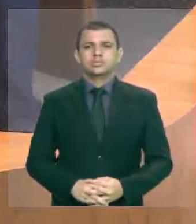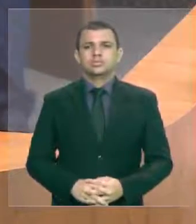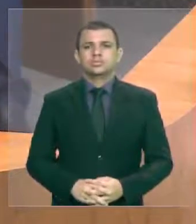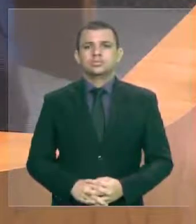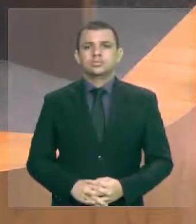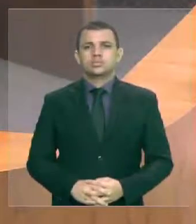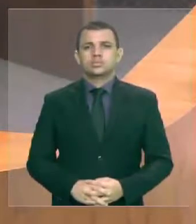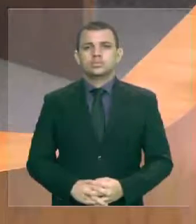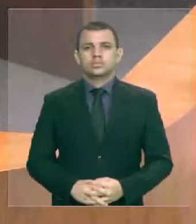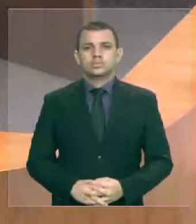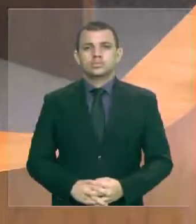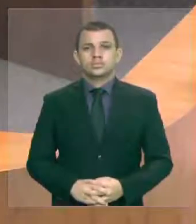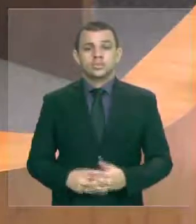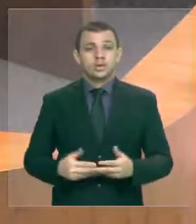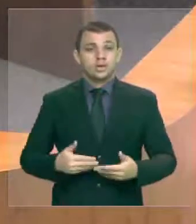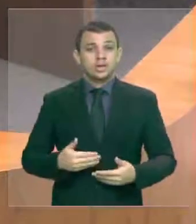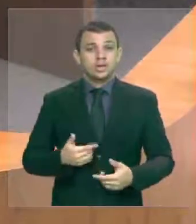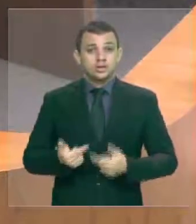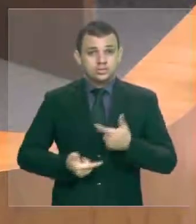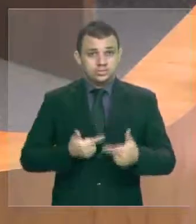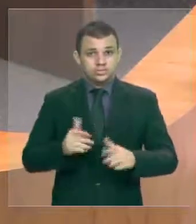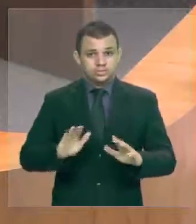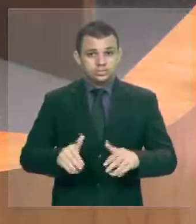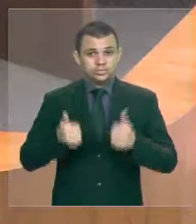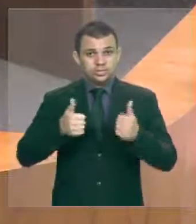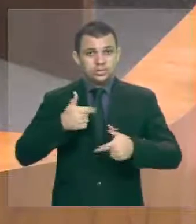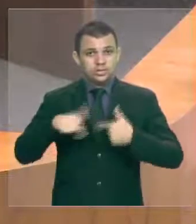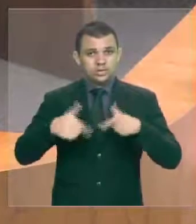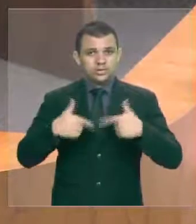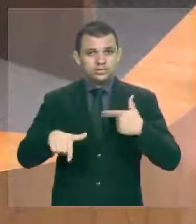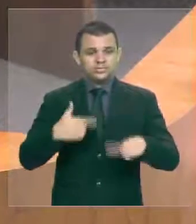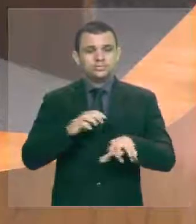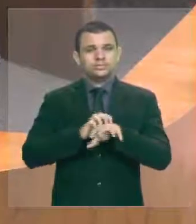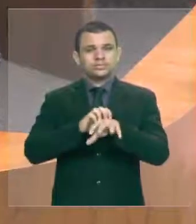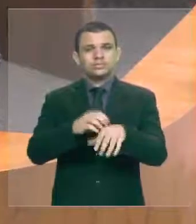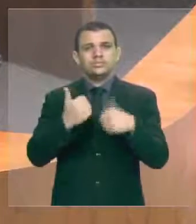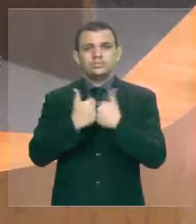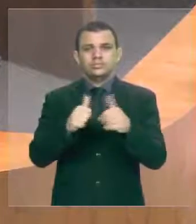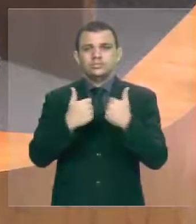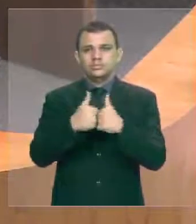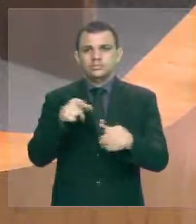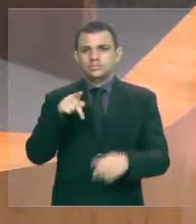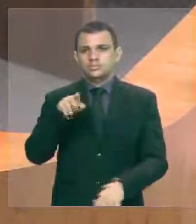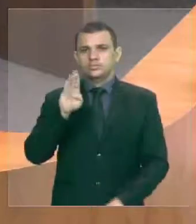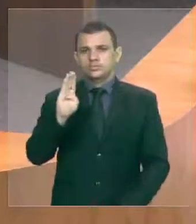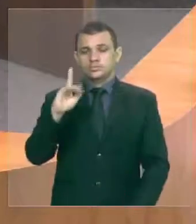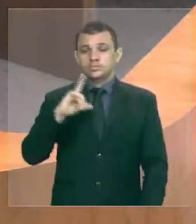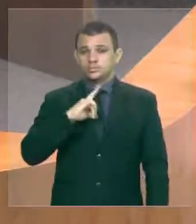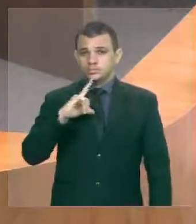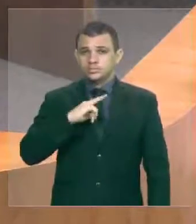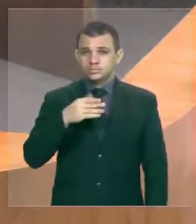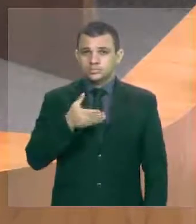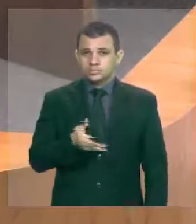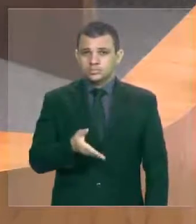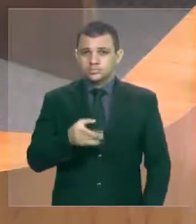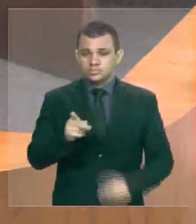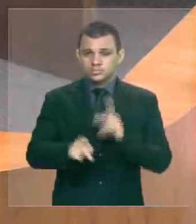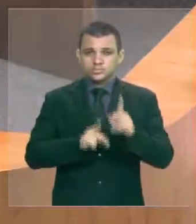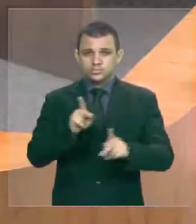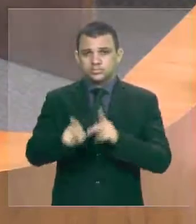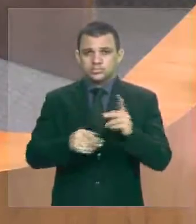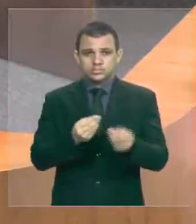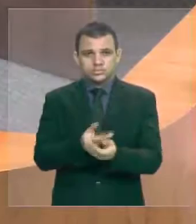A melhoria na qualidade dos serviços de transporte oferecidos à